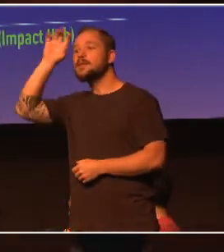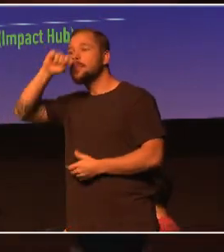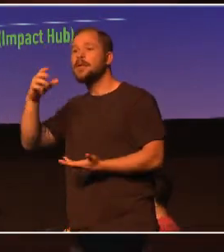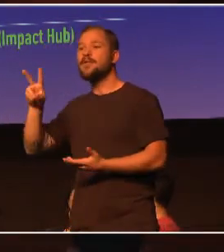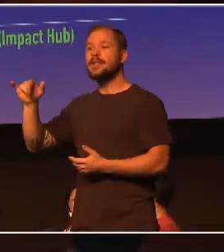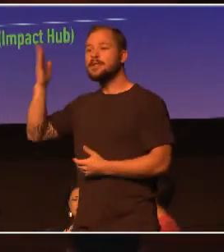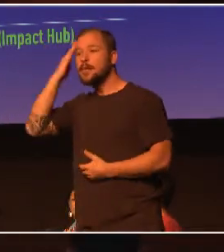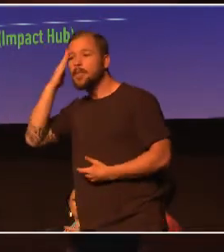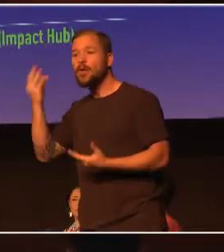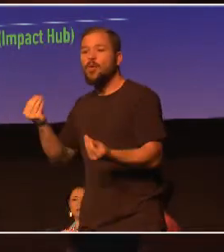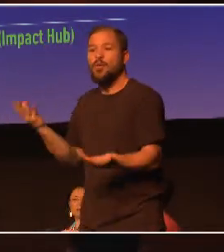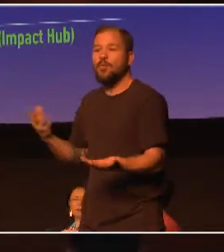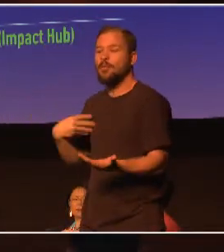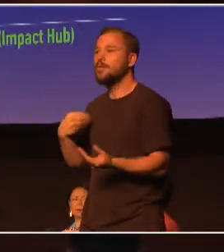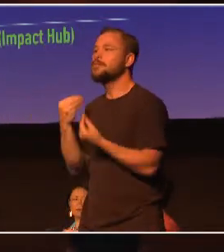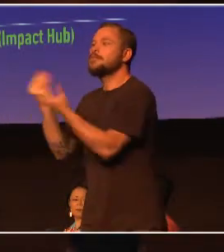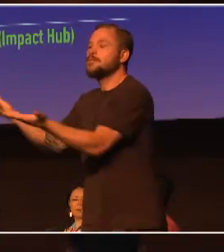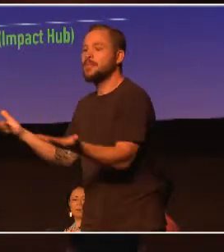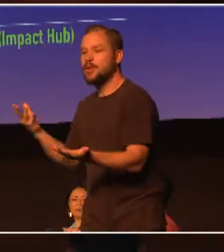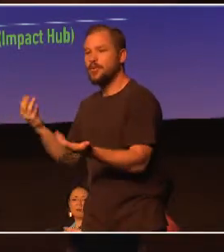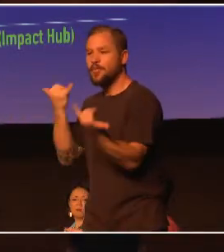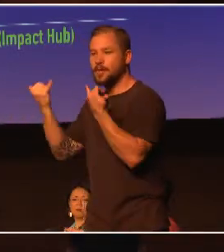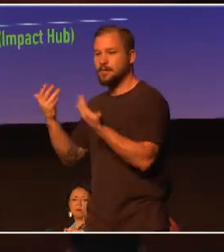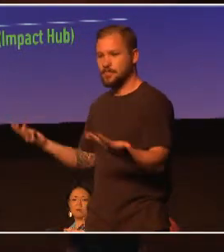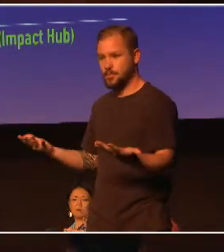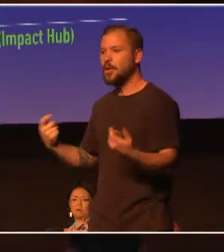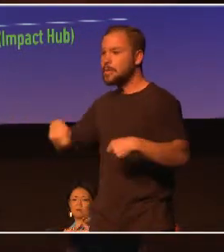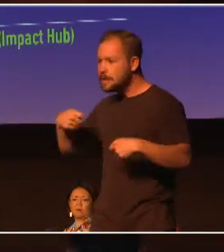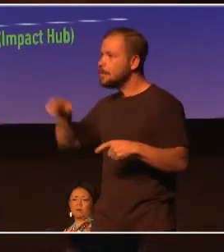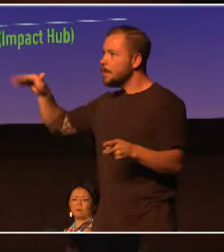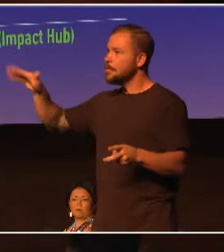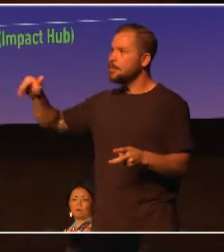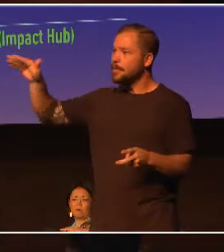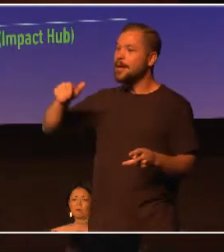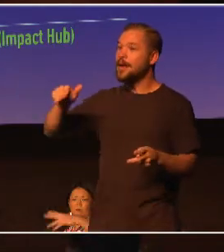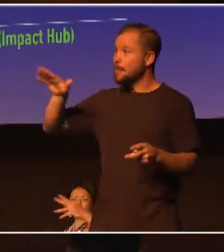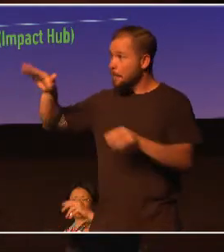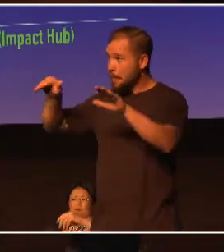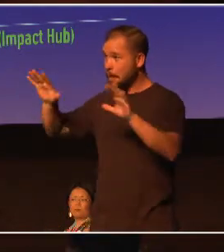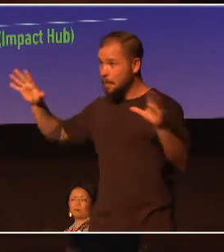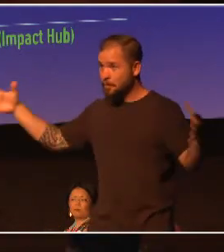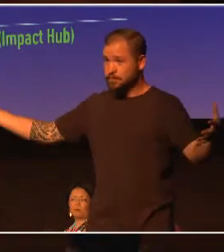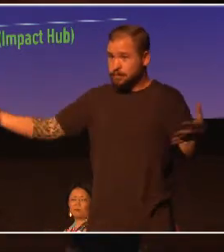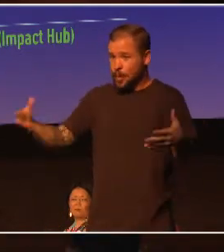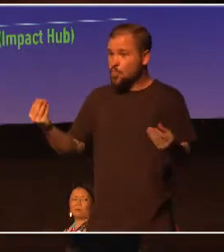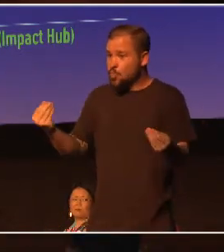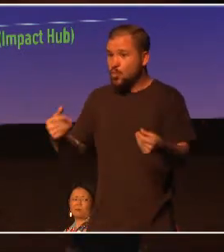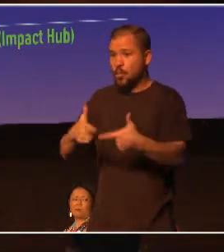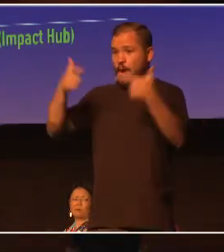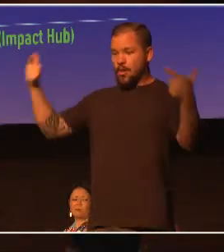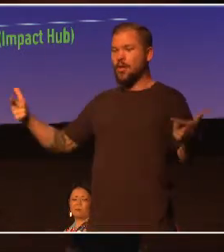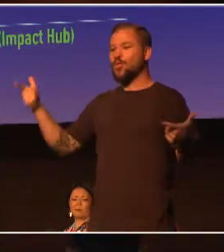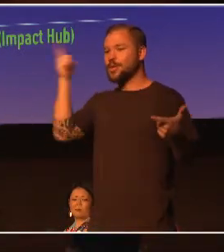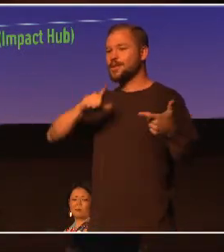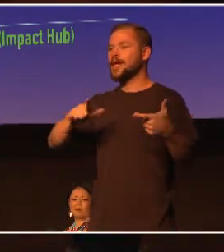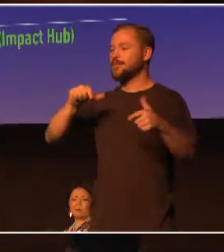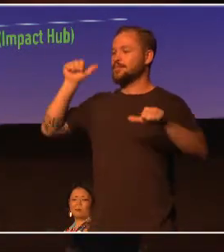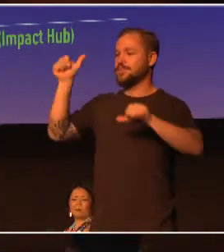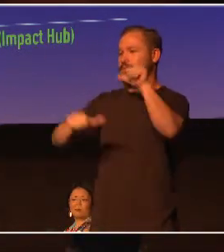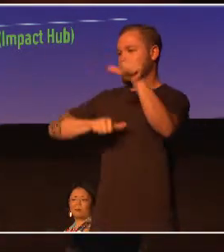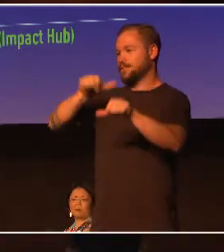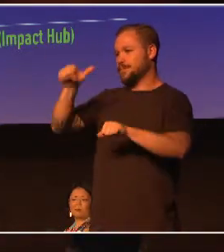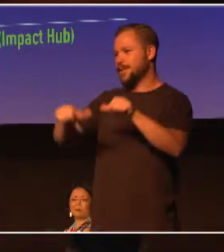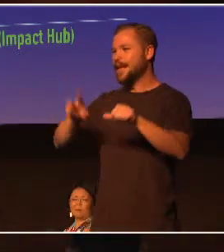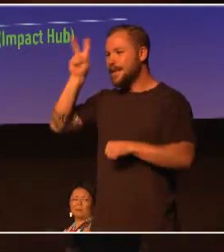De como a gente precisa de muita gente para fazer a transformação que a gente quer. A gente precisa de todo mundo aí que tocou ombro esquerdo e